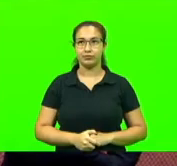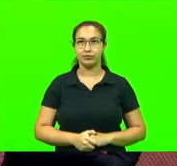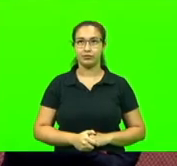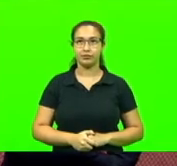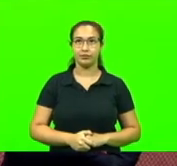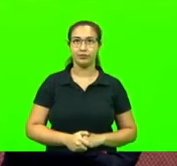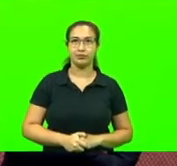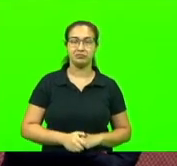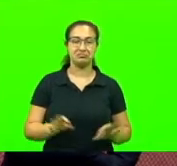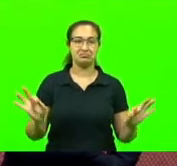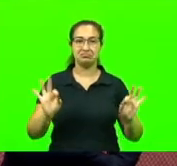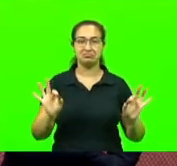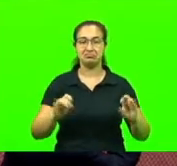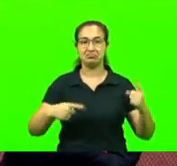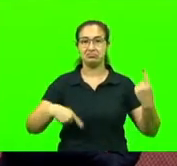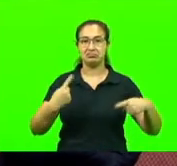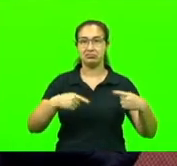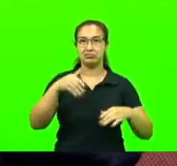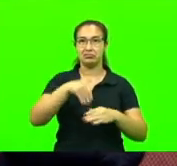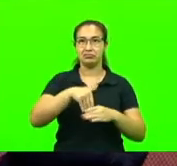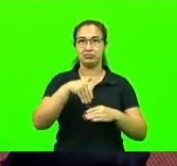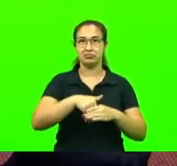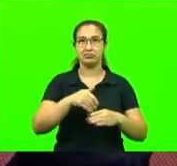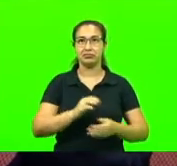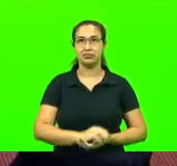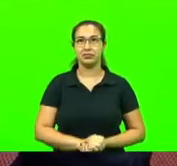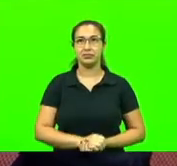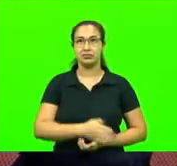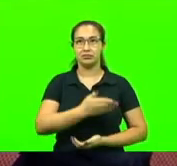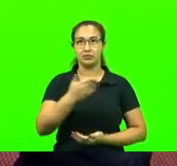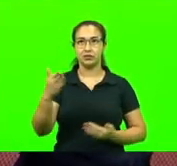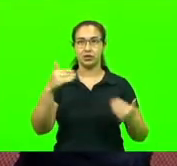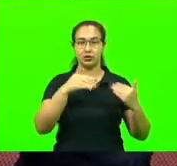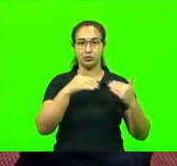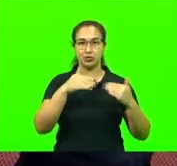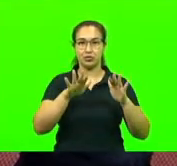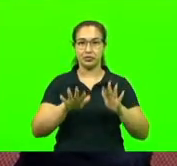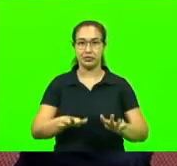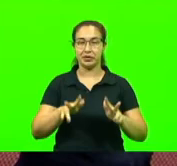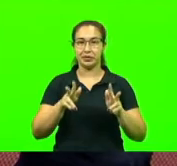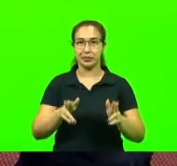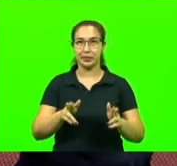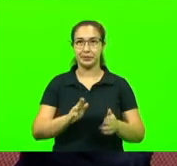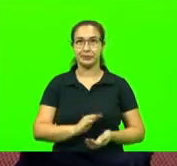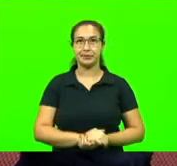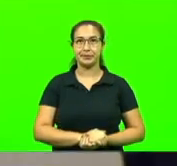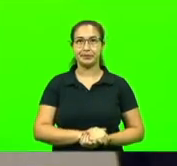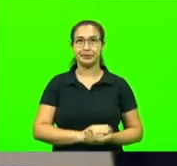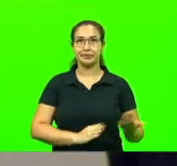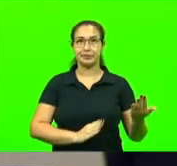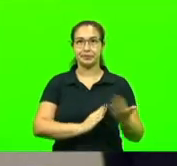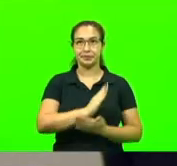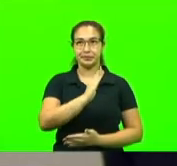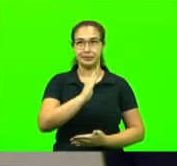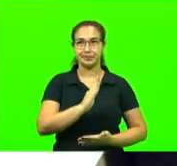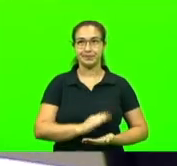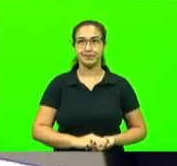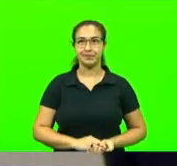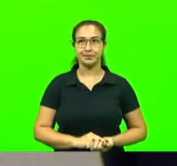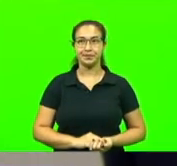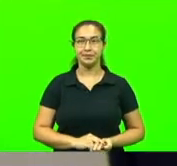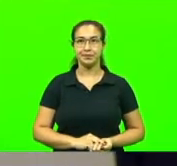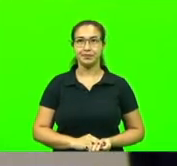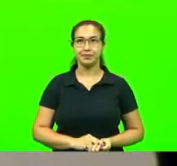Não havendo mais quem queira discutir e votação, deputado que concorda, permaneça como se encontra. Aprovado.